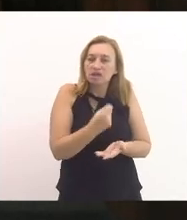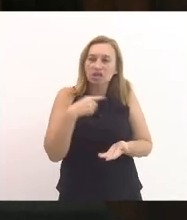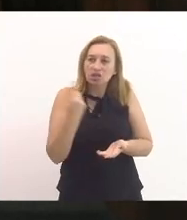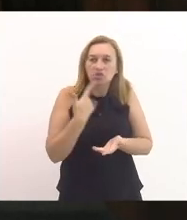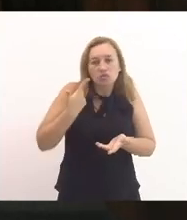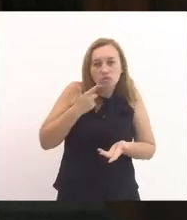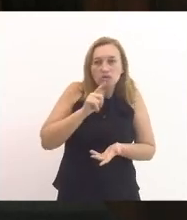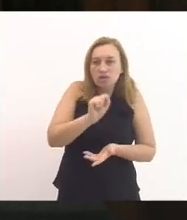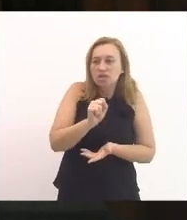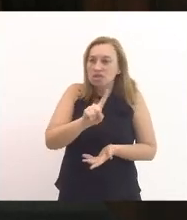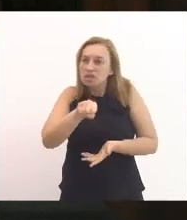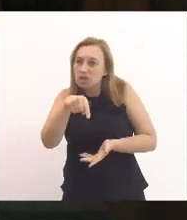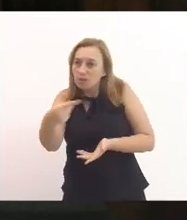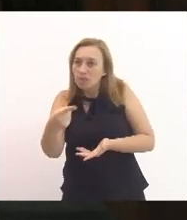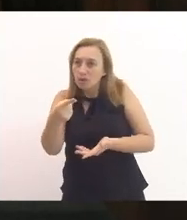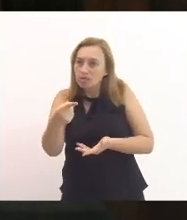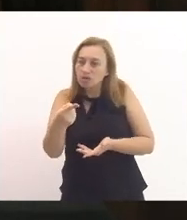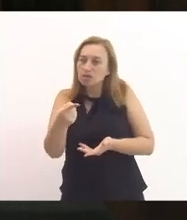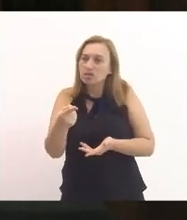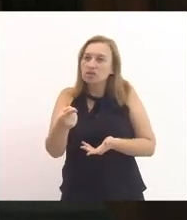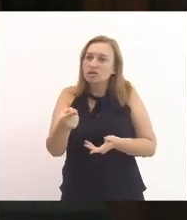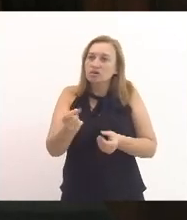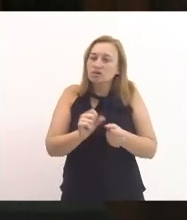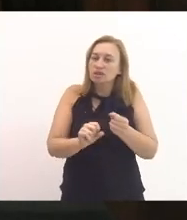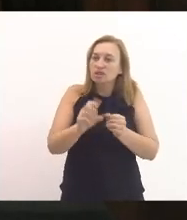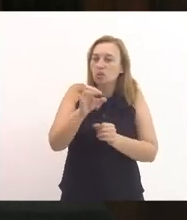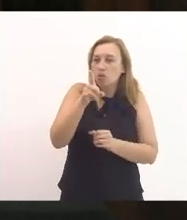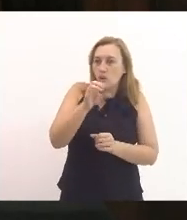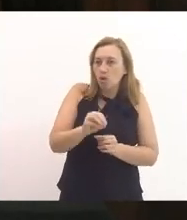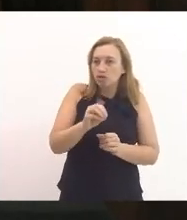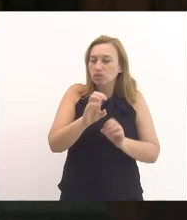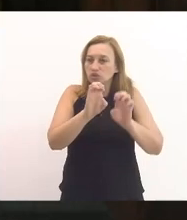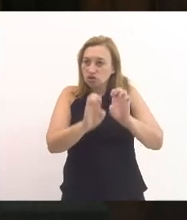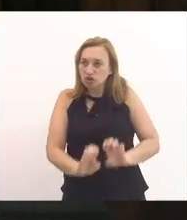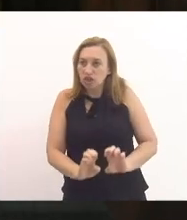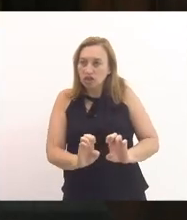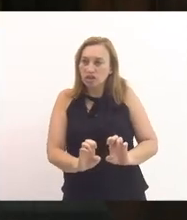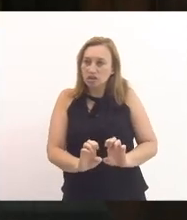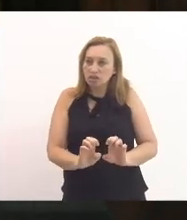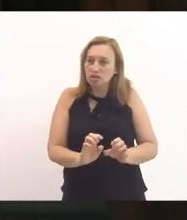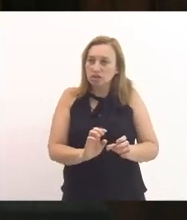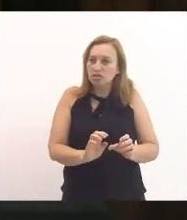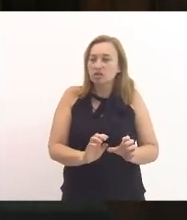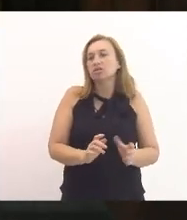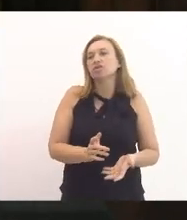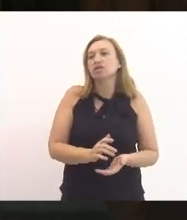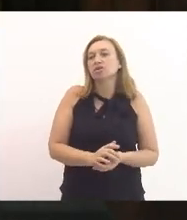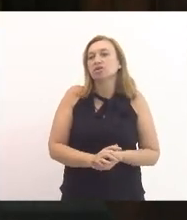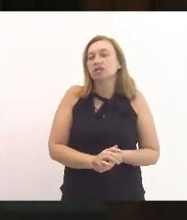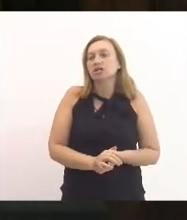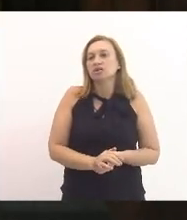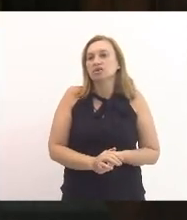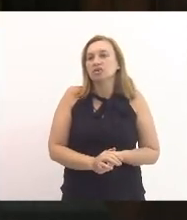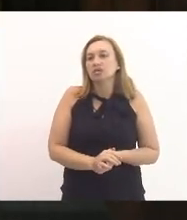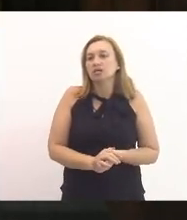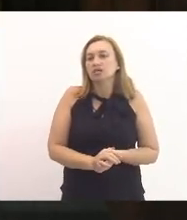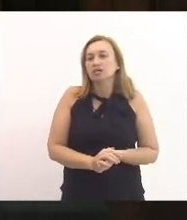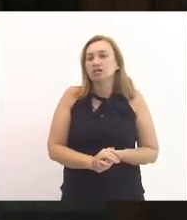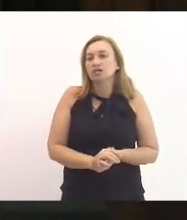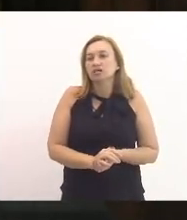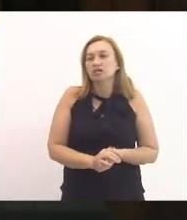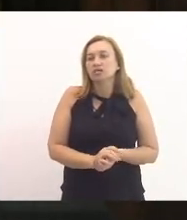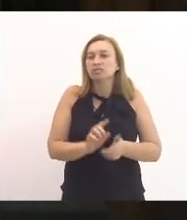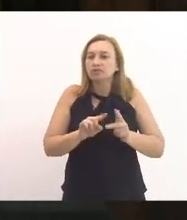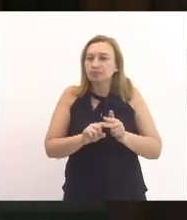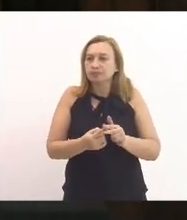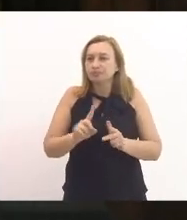conseguisse depois fazer um código de ética que se votasse uma outra forma de se fazer se essa parte